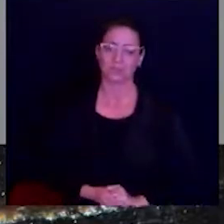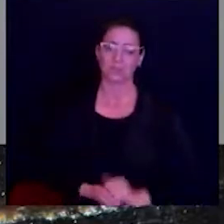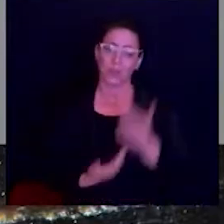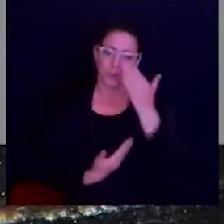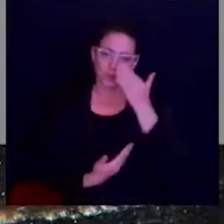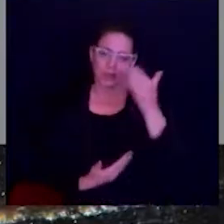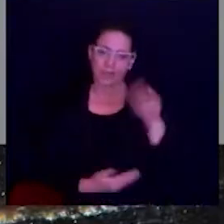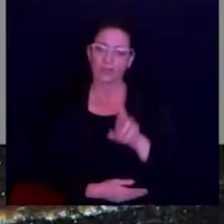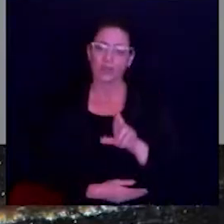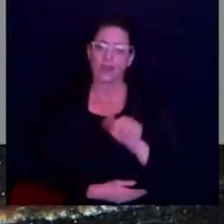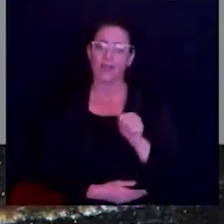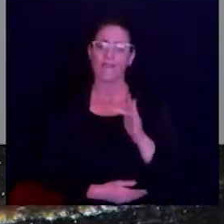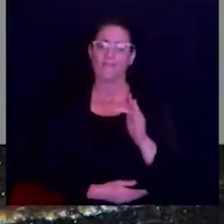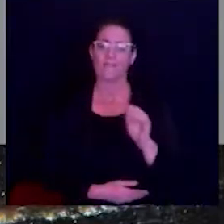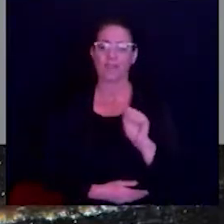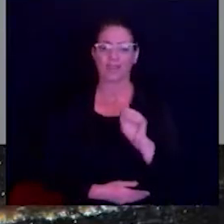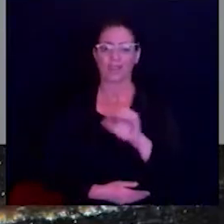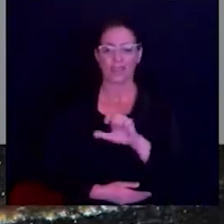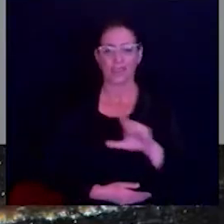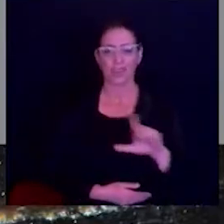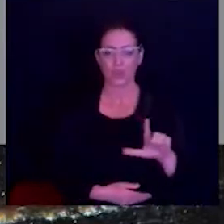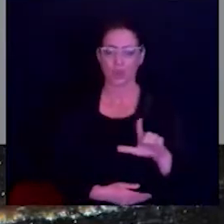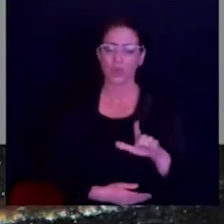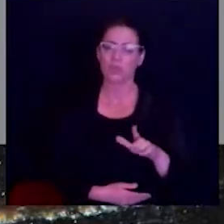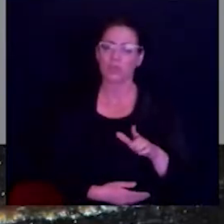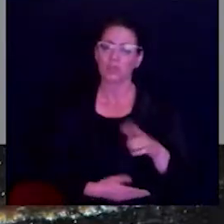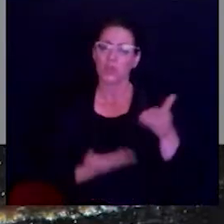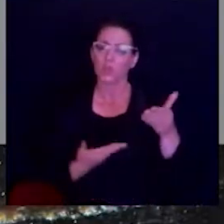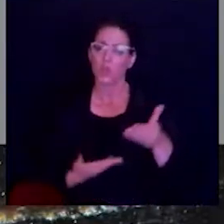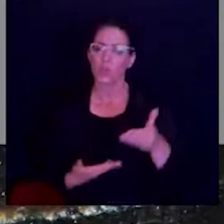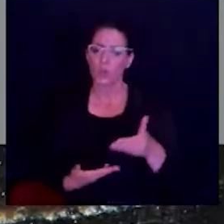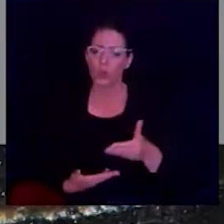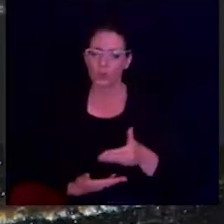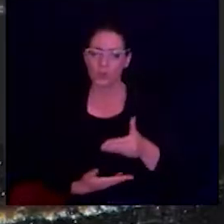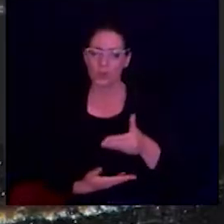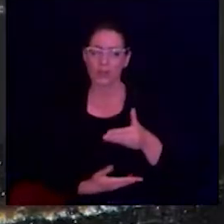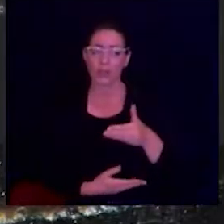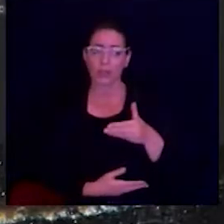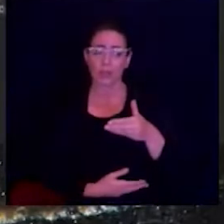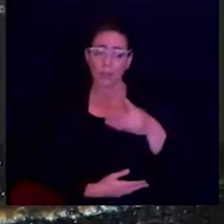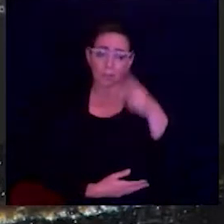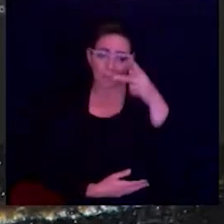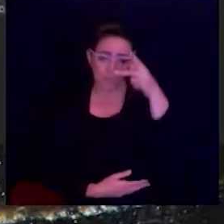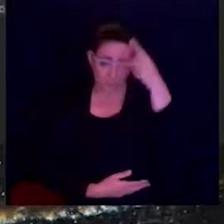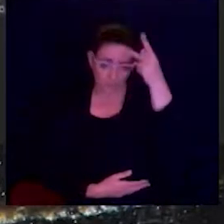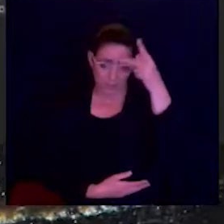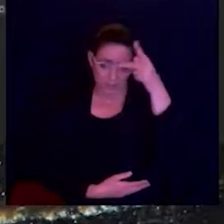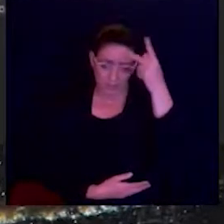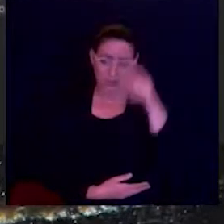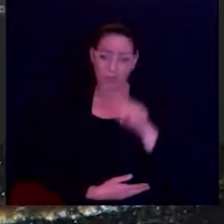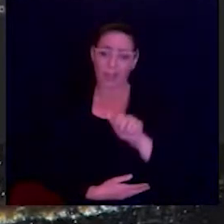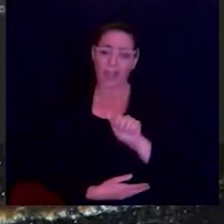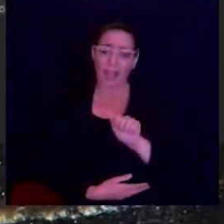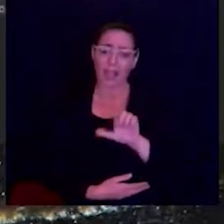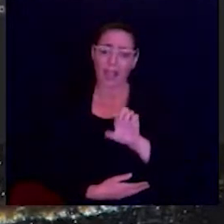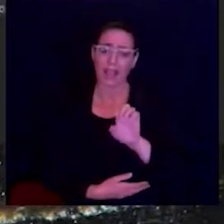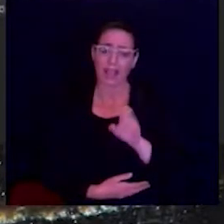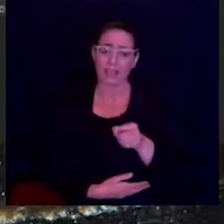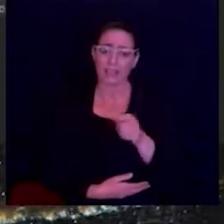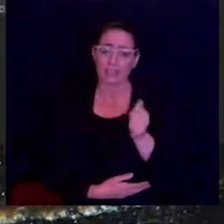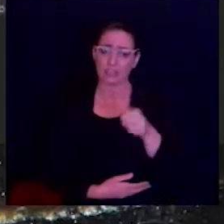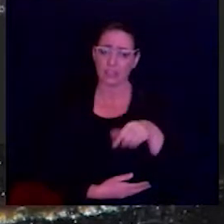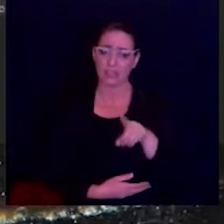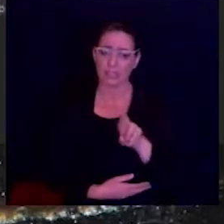Obrigado, Rafael. Convidamos o paraninfo do curso de Engenharia de Telecomunicações, professor Alexandre Giordani